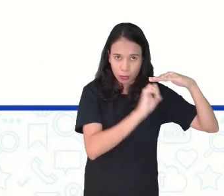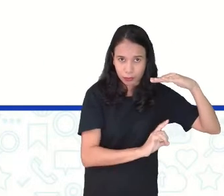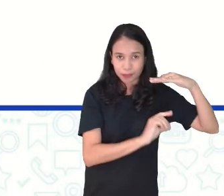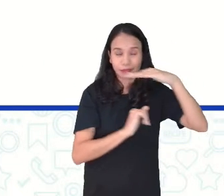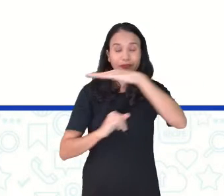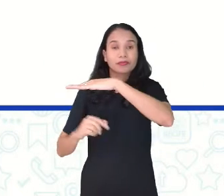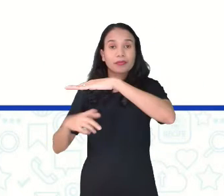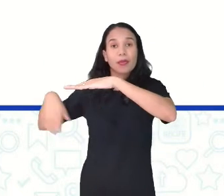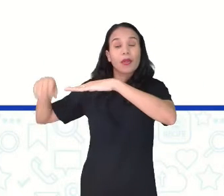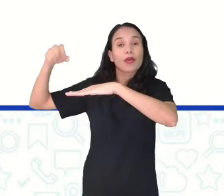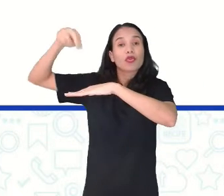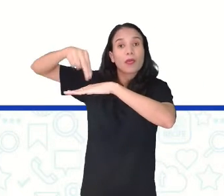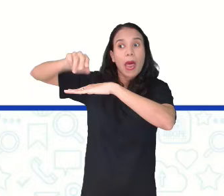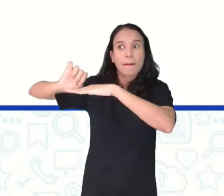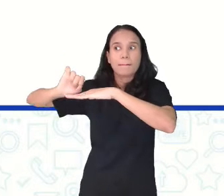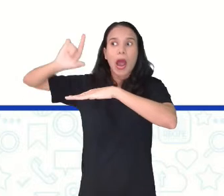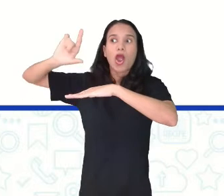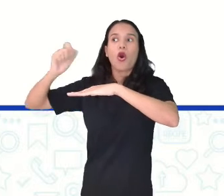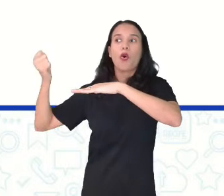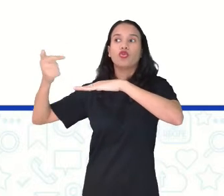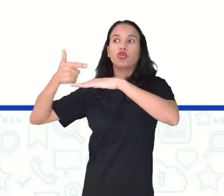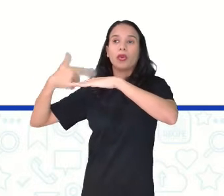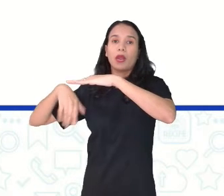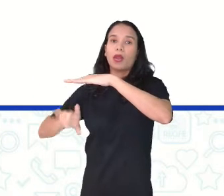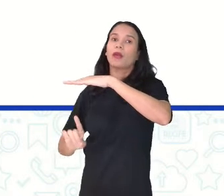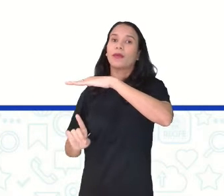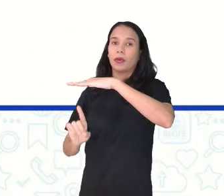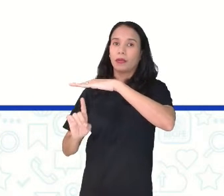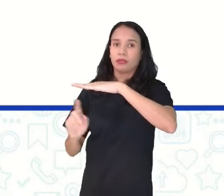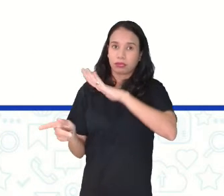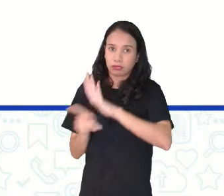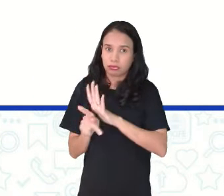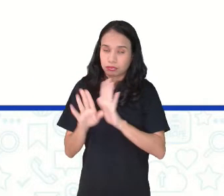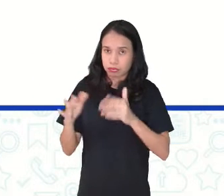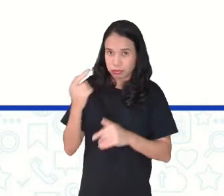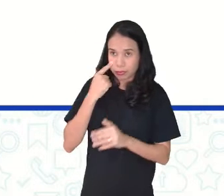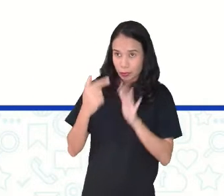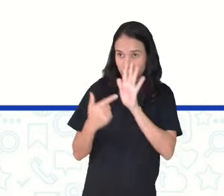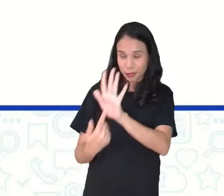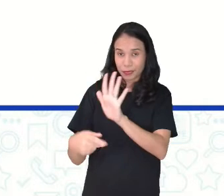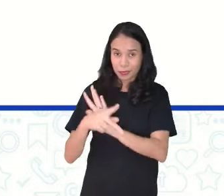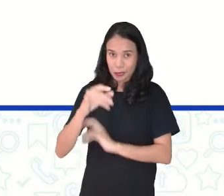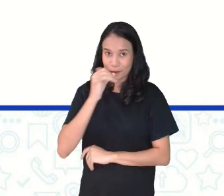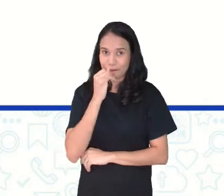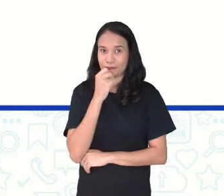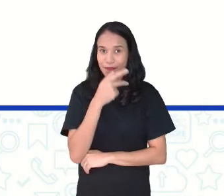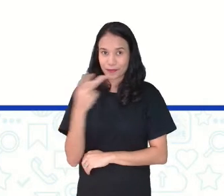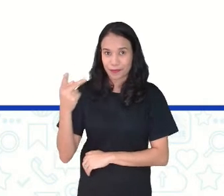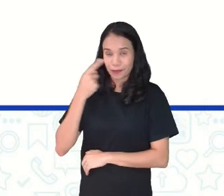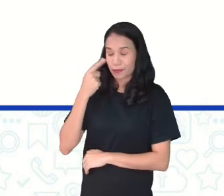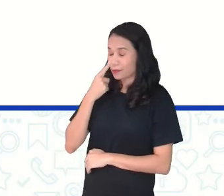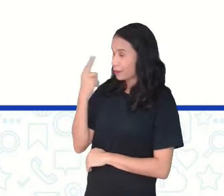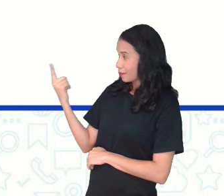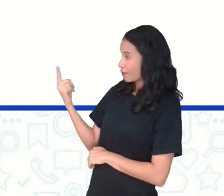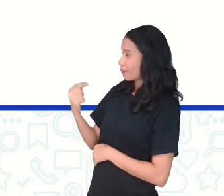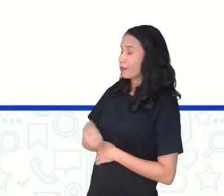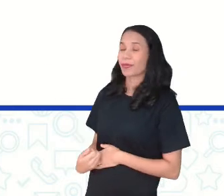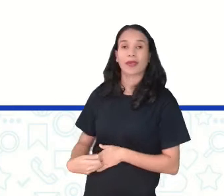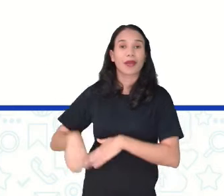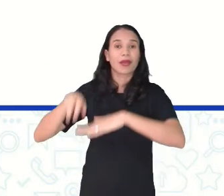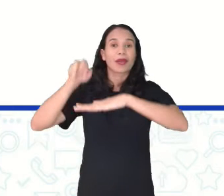gente tem aí que o numerador ele é maior que o denominador. Então, eu trouxe aqui 3 exemplos para vocês, ó. Eu tenho aí,